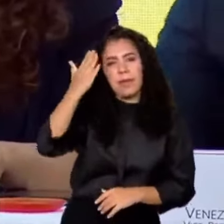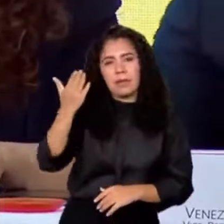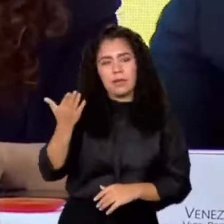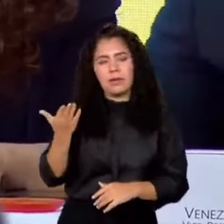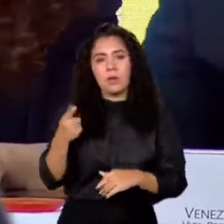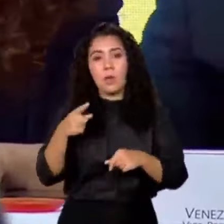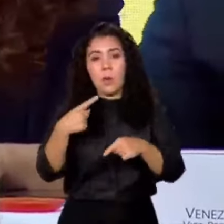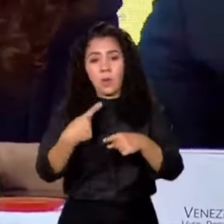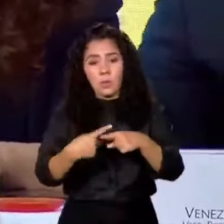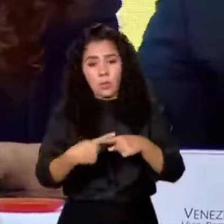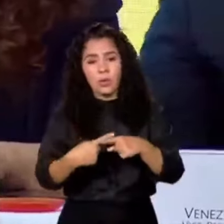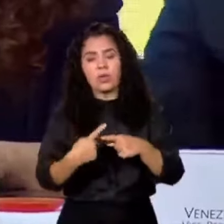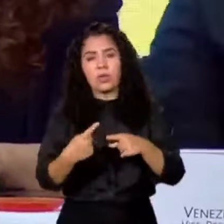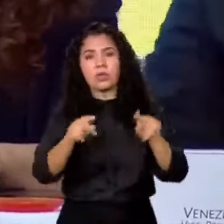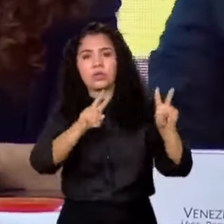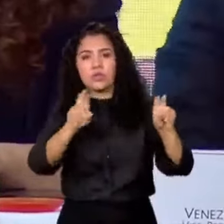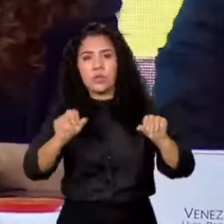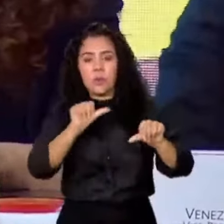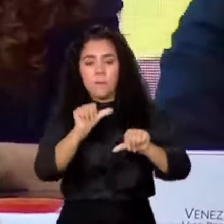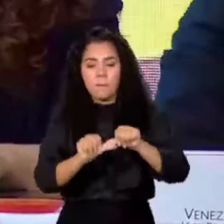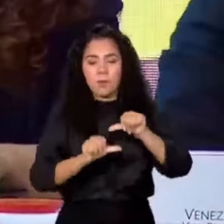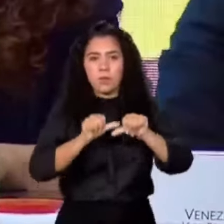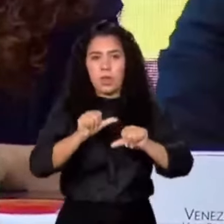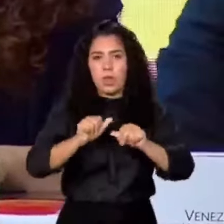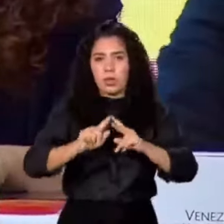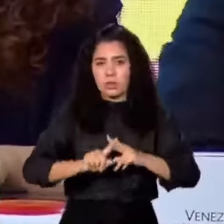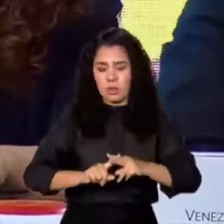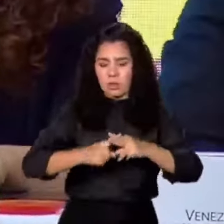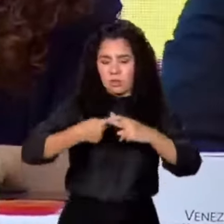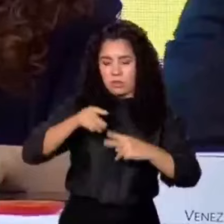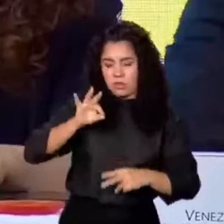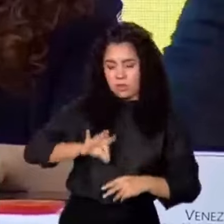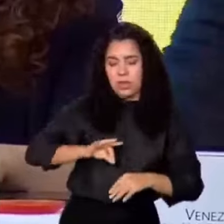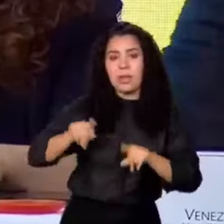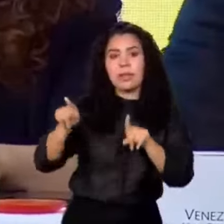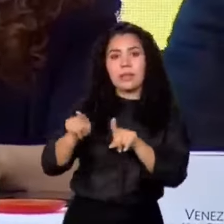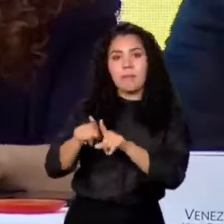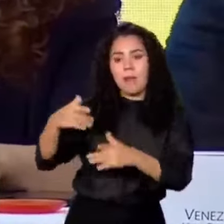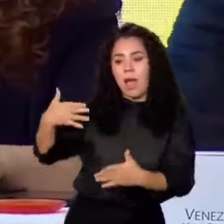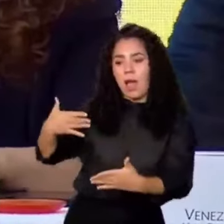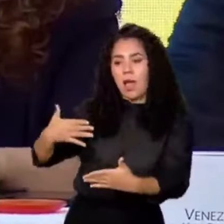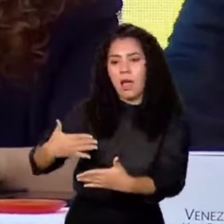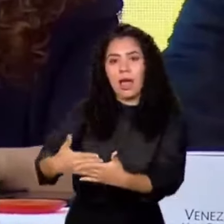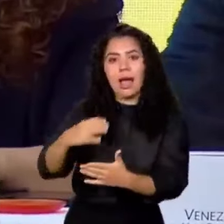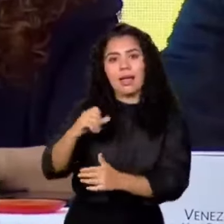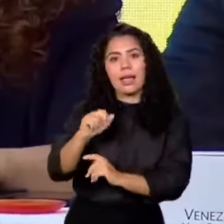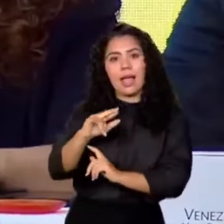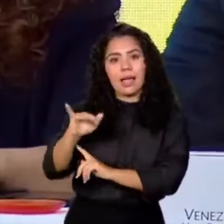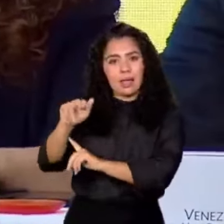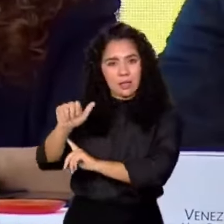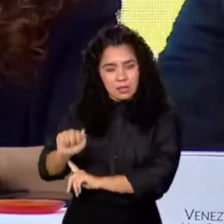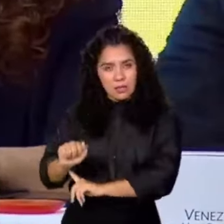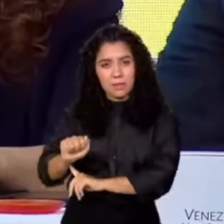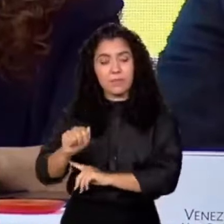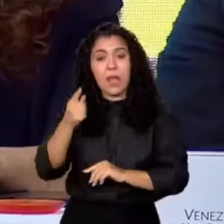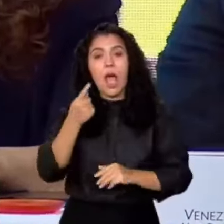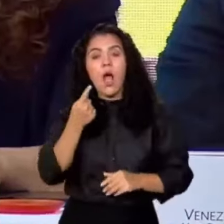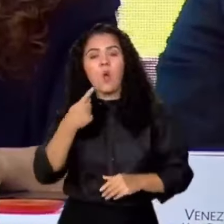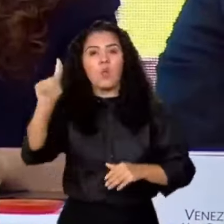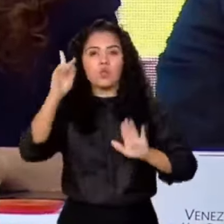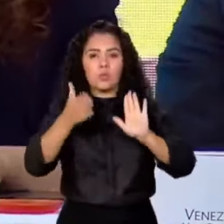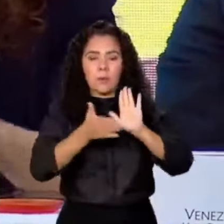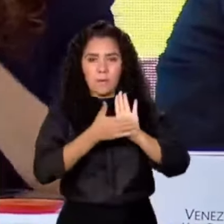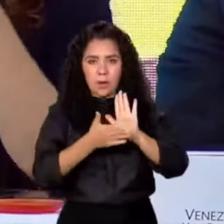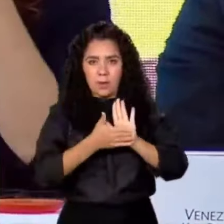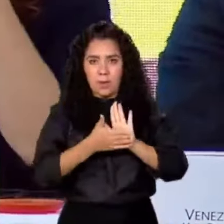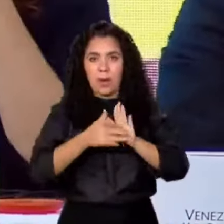porque é mudanças no reajuste geral, mas também mudanças na carreira. Então, a última proposta que foi